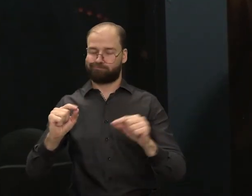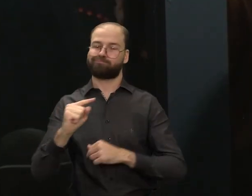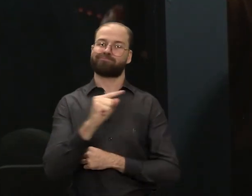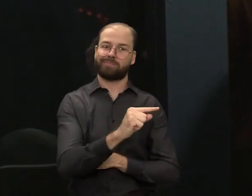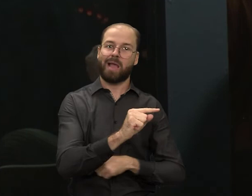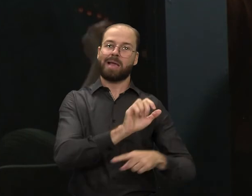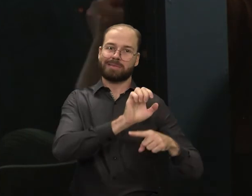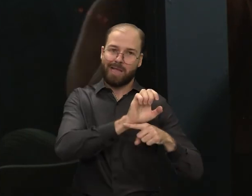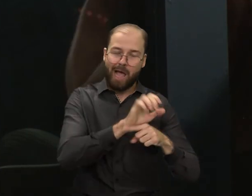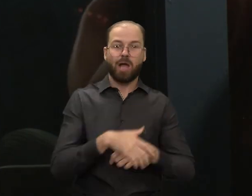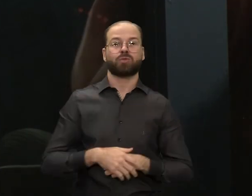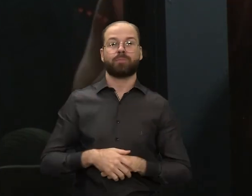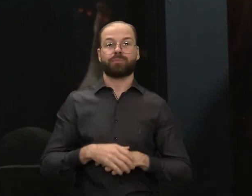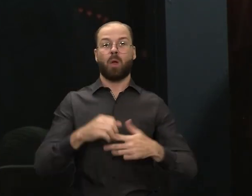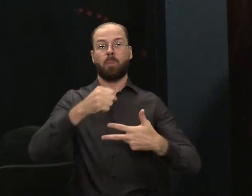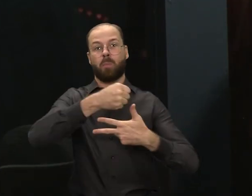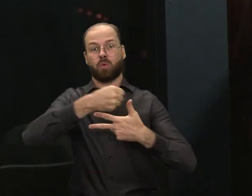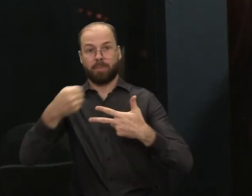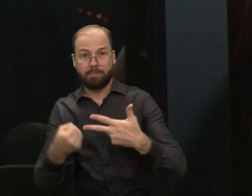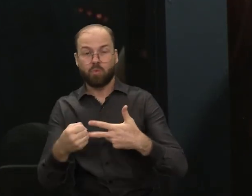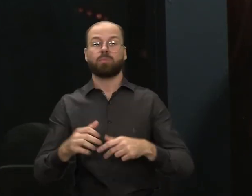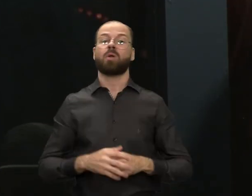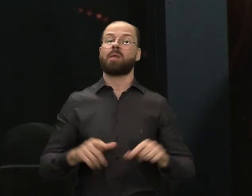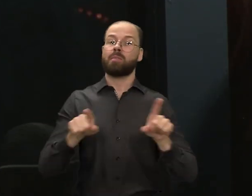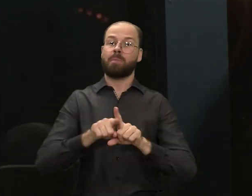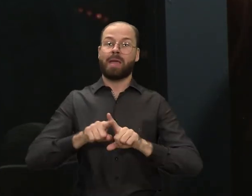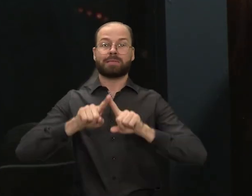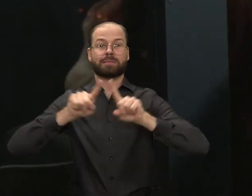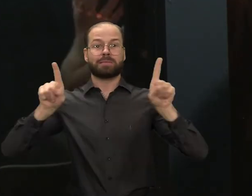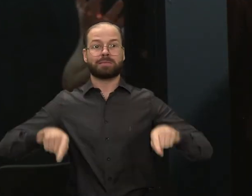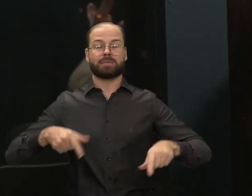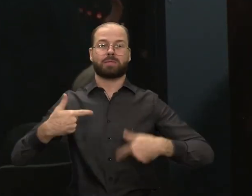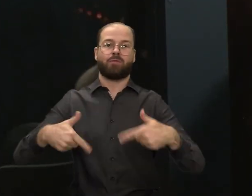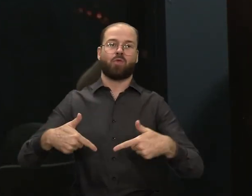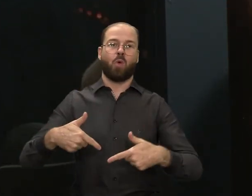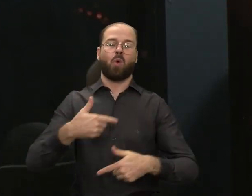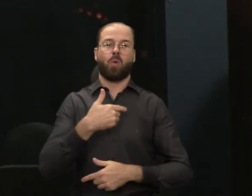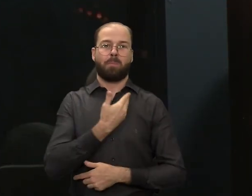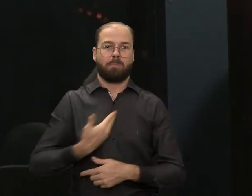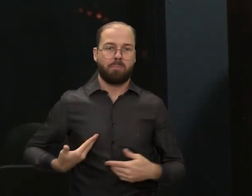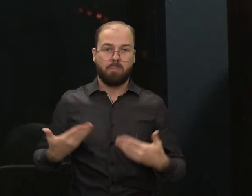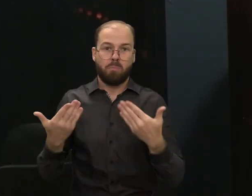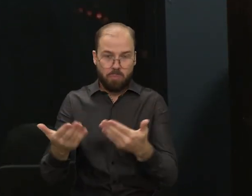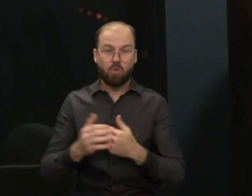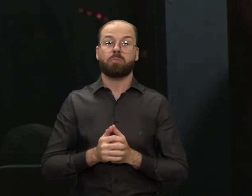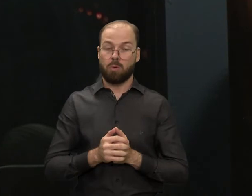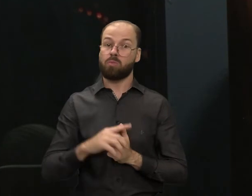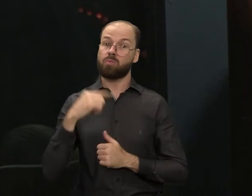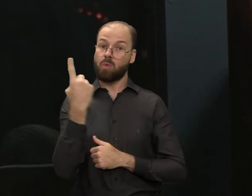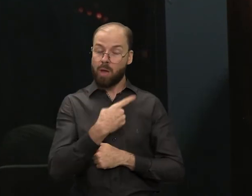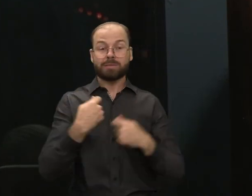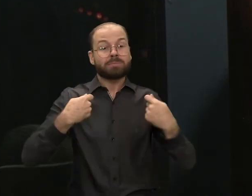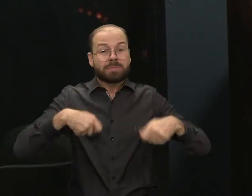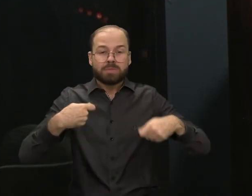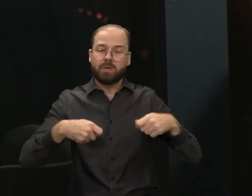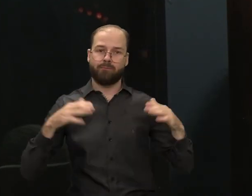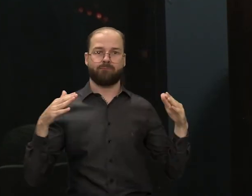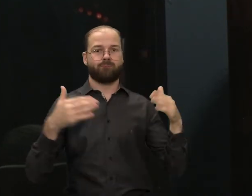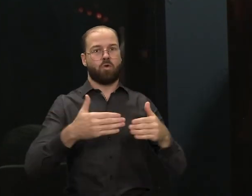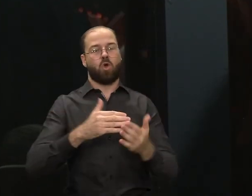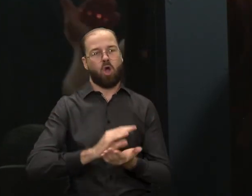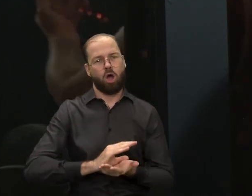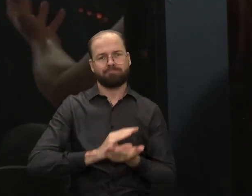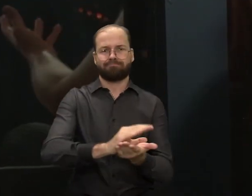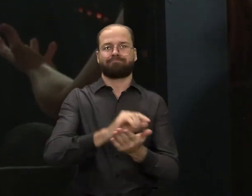público, se não for os servidores públicos, né? A gente não pode apostar isso na iniciativa privada.